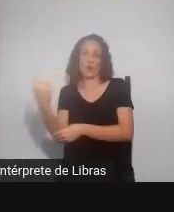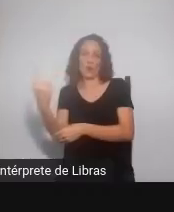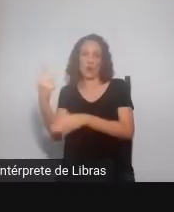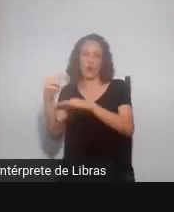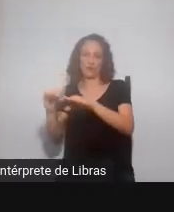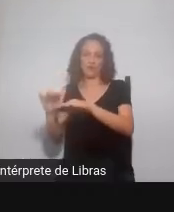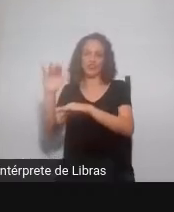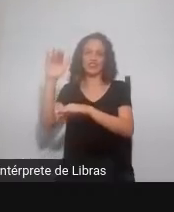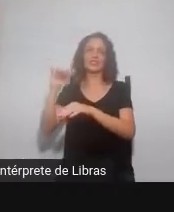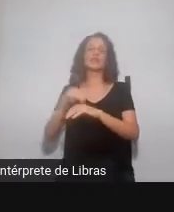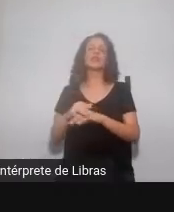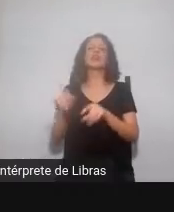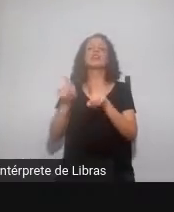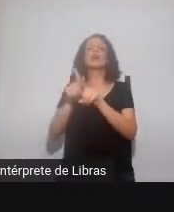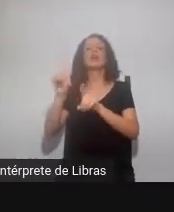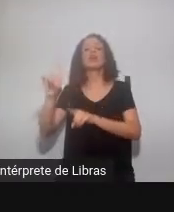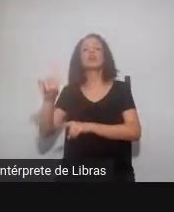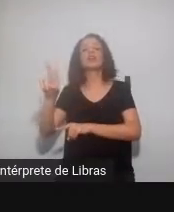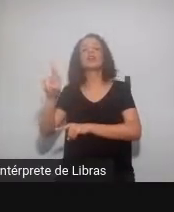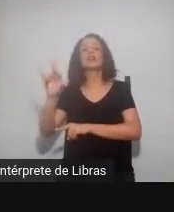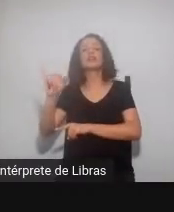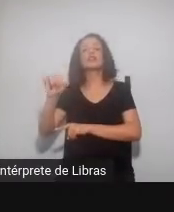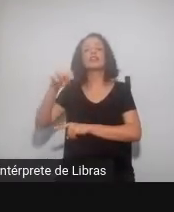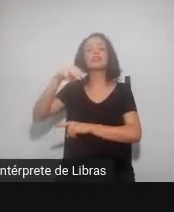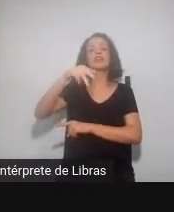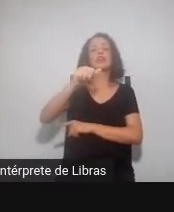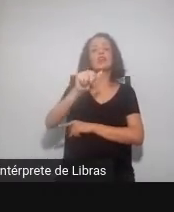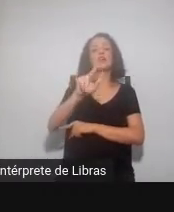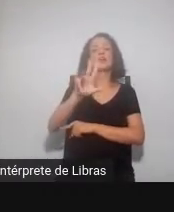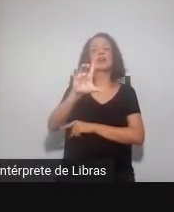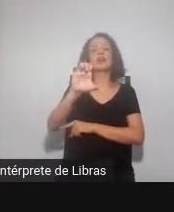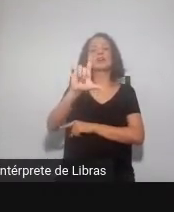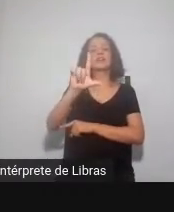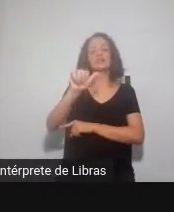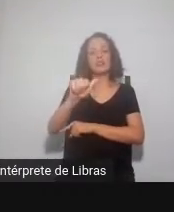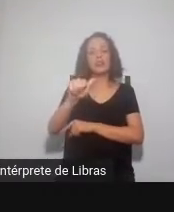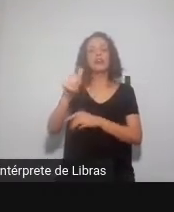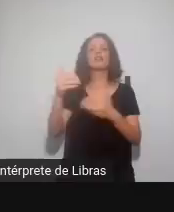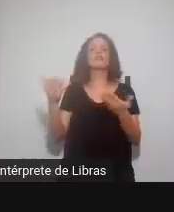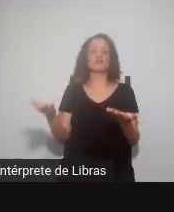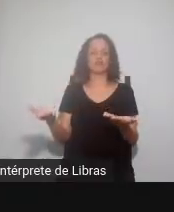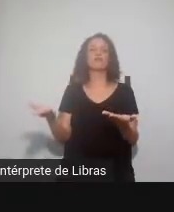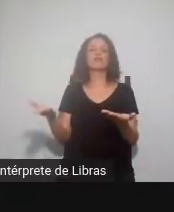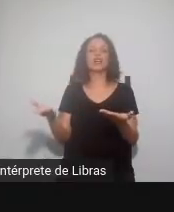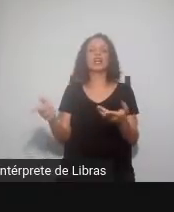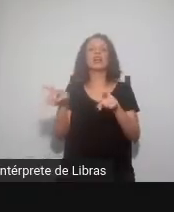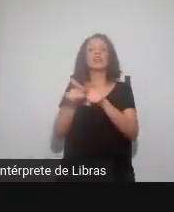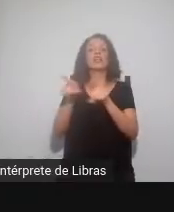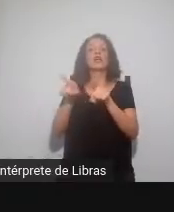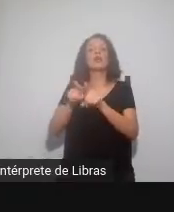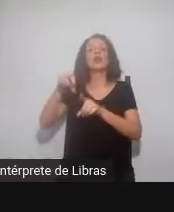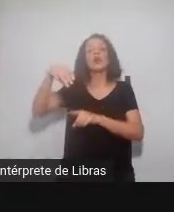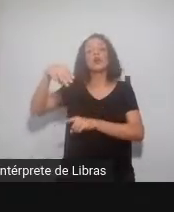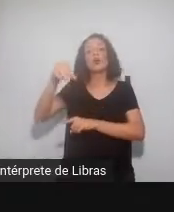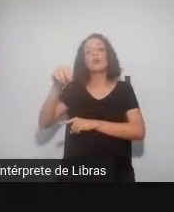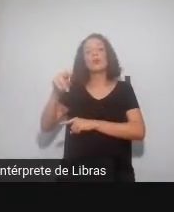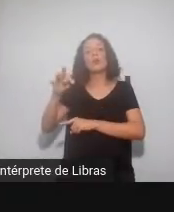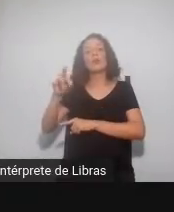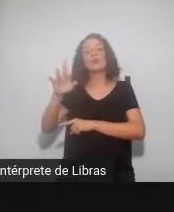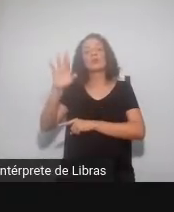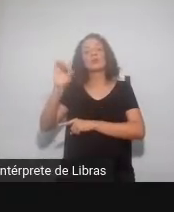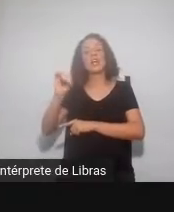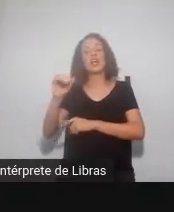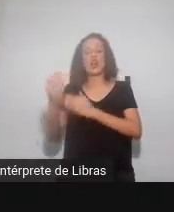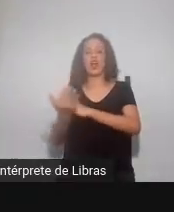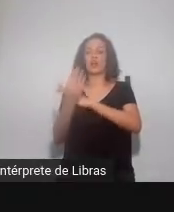minhas companheiras de coordenação e psicóloga, ao Monteiro, que nos ajuda com documentação pedagógica, e